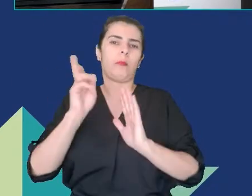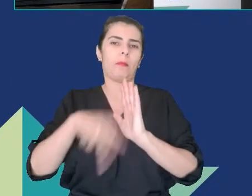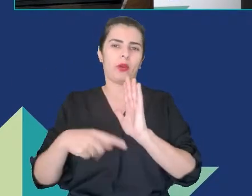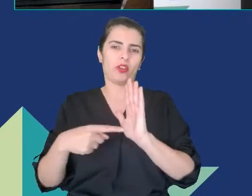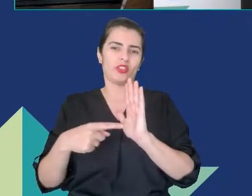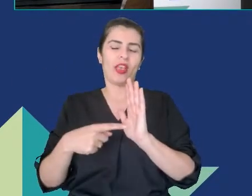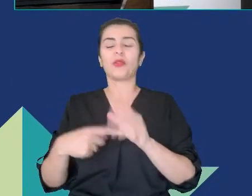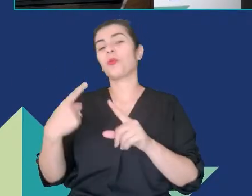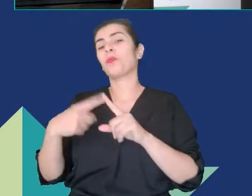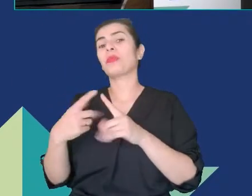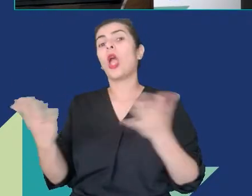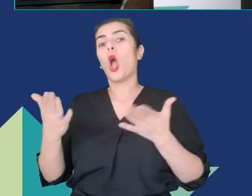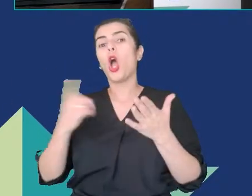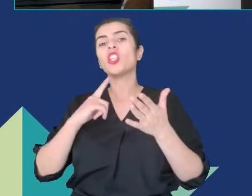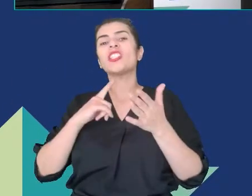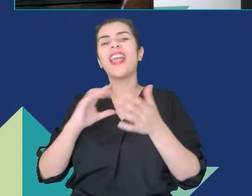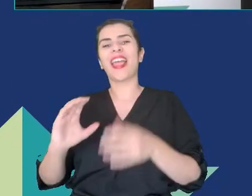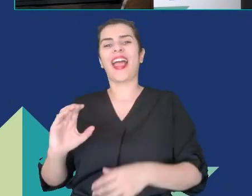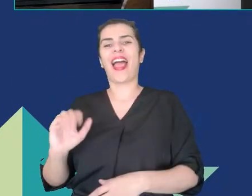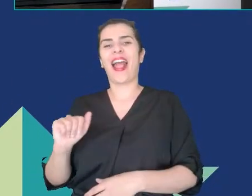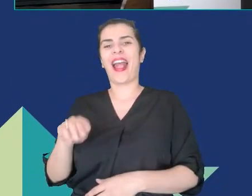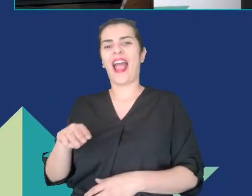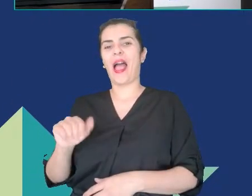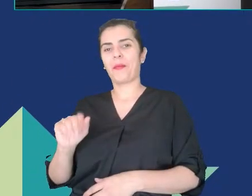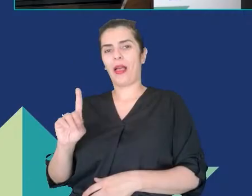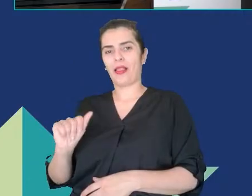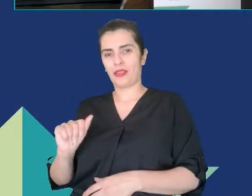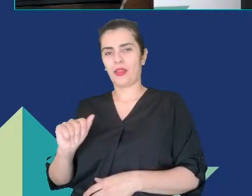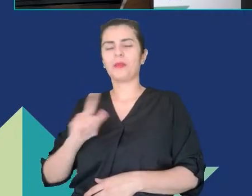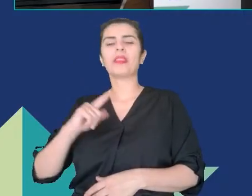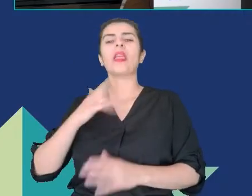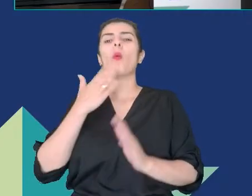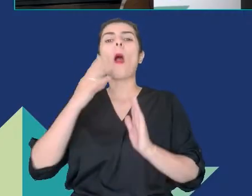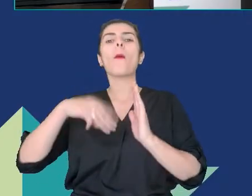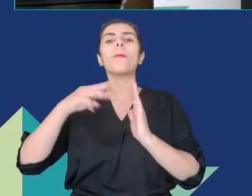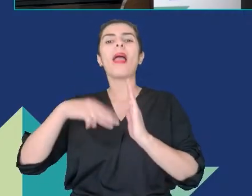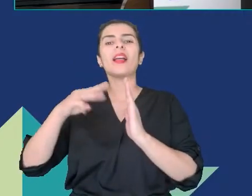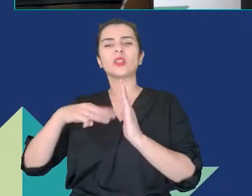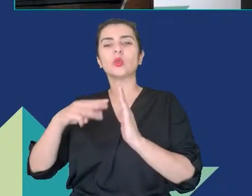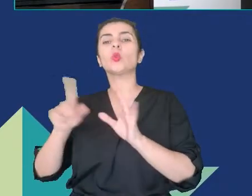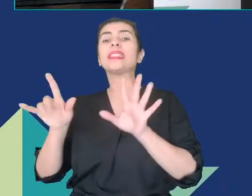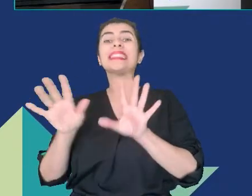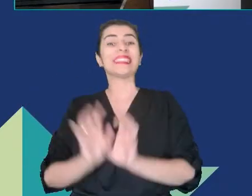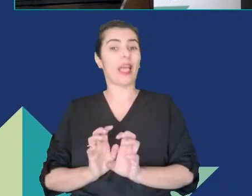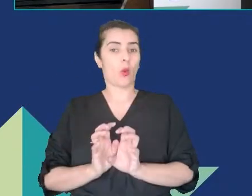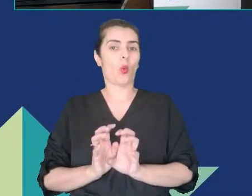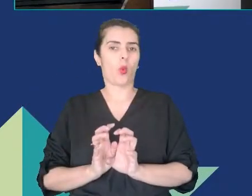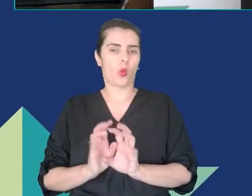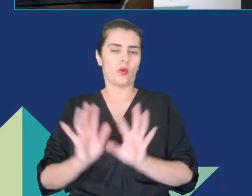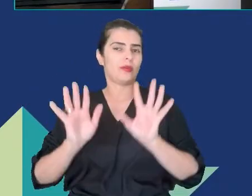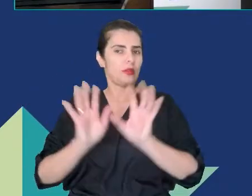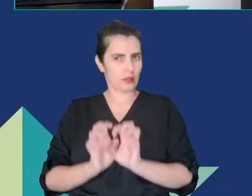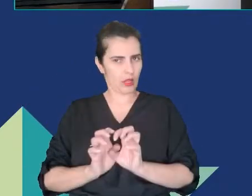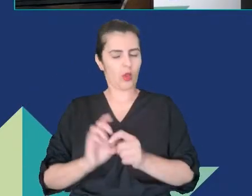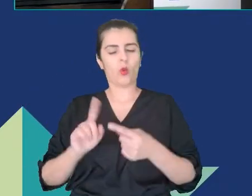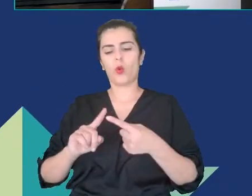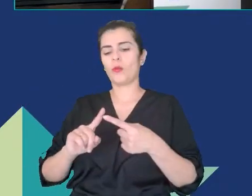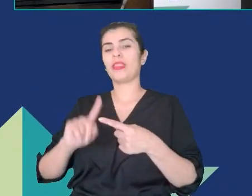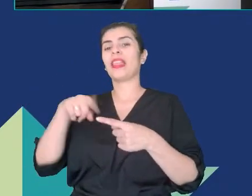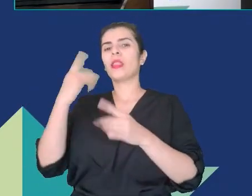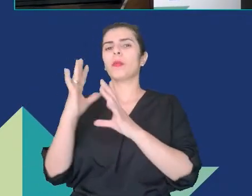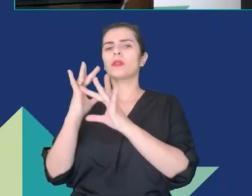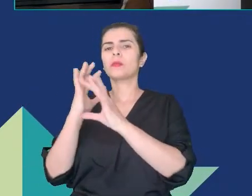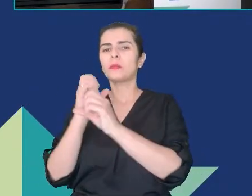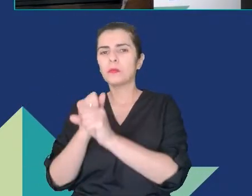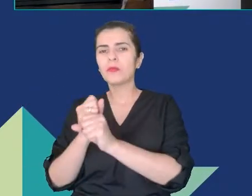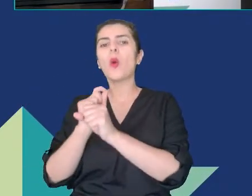ela é feita pelo método com densidade seca, inicialmente. Depois, a gente faz o cálculo de índice de vazios e